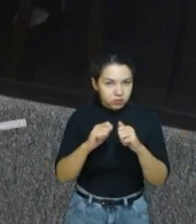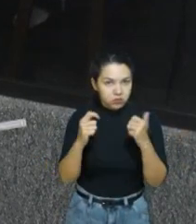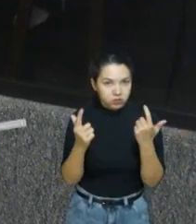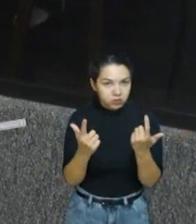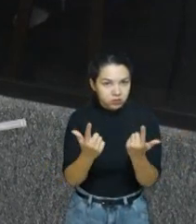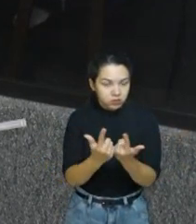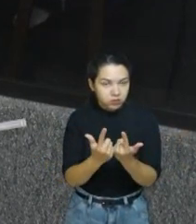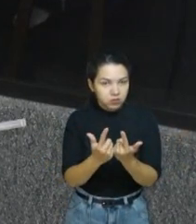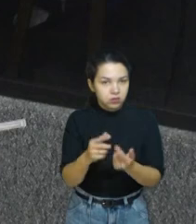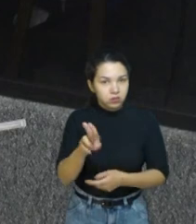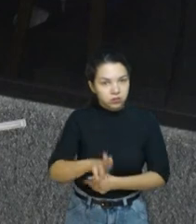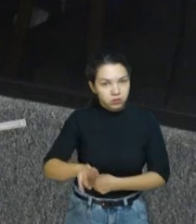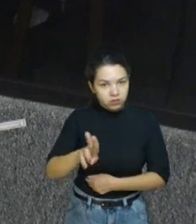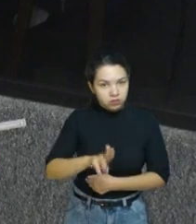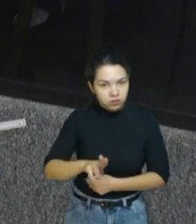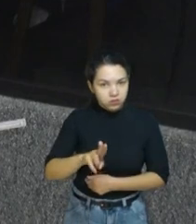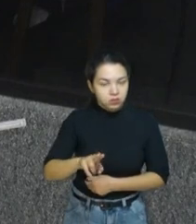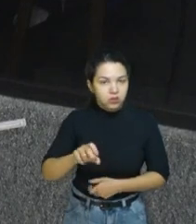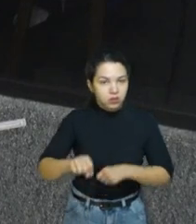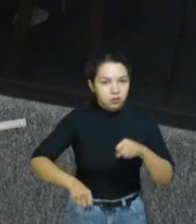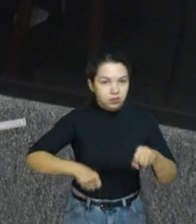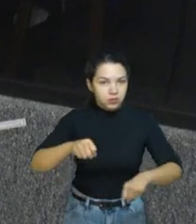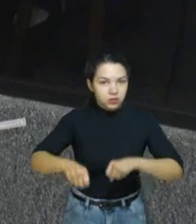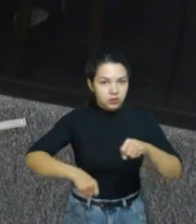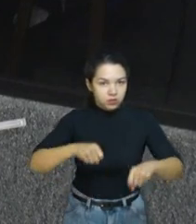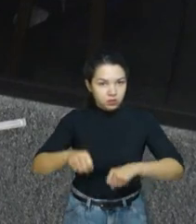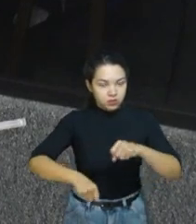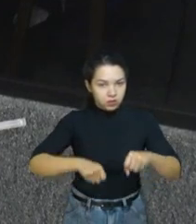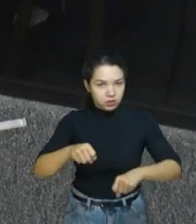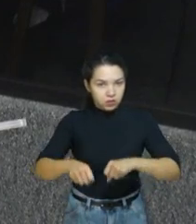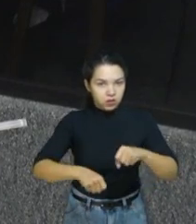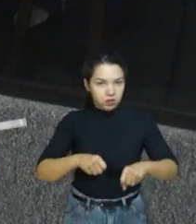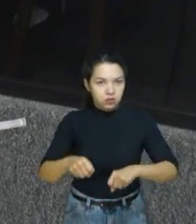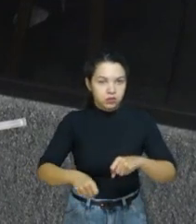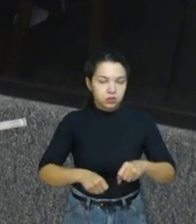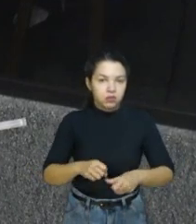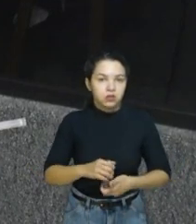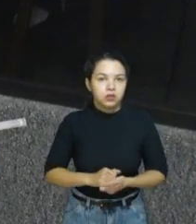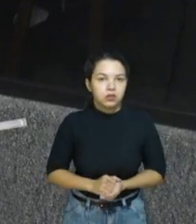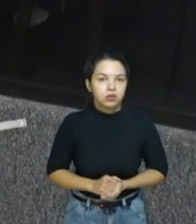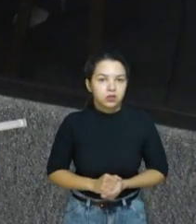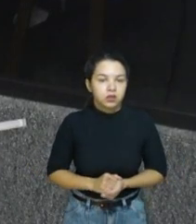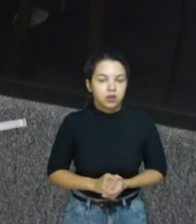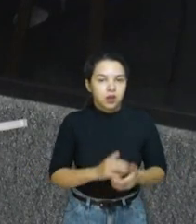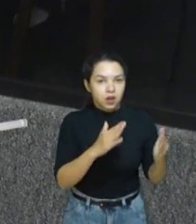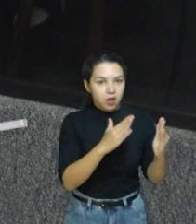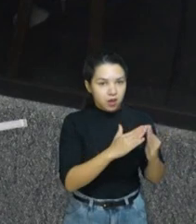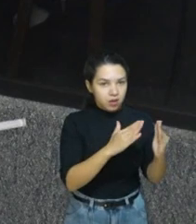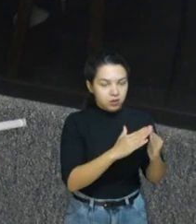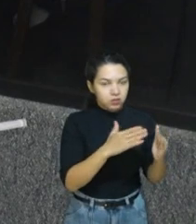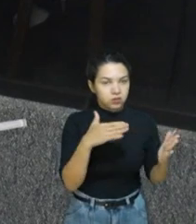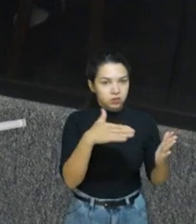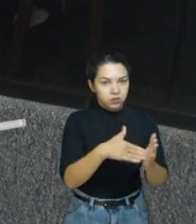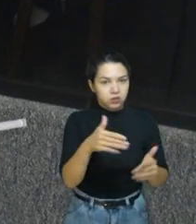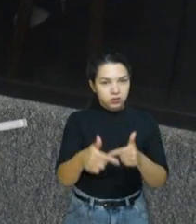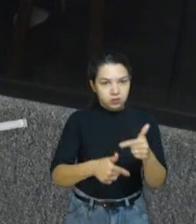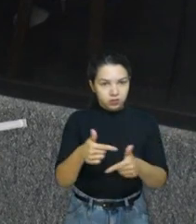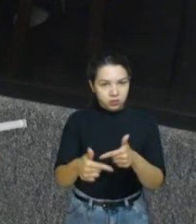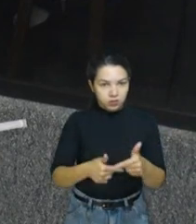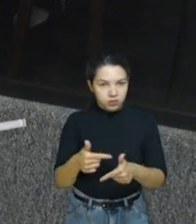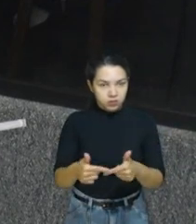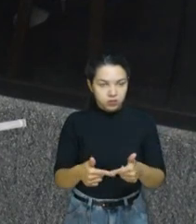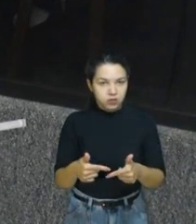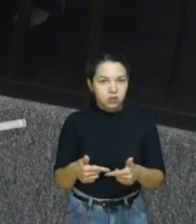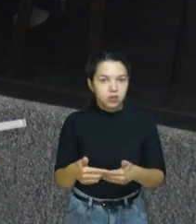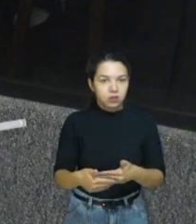da Assembleia a utilizarem a bicicleta como forma de transporte entre a sua residência e o local de trabalho.